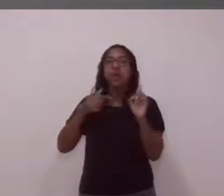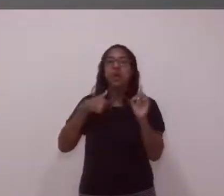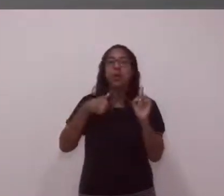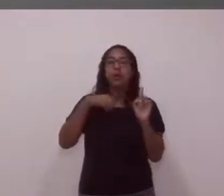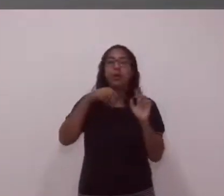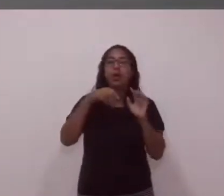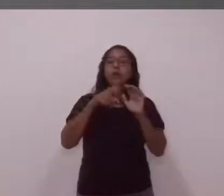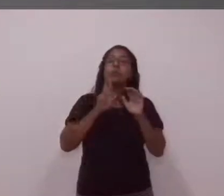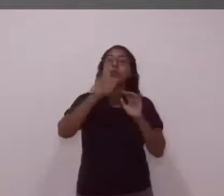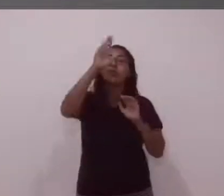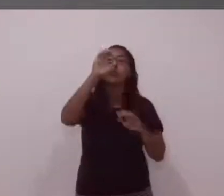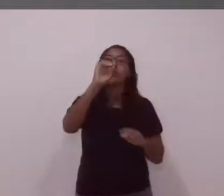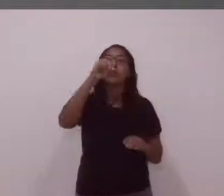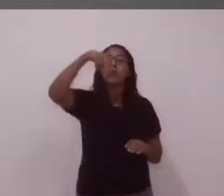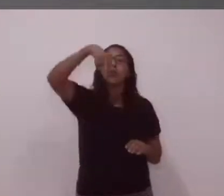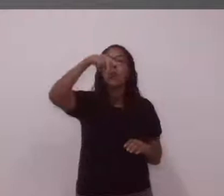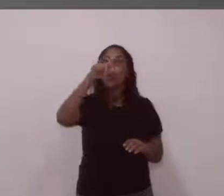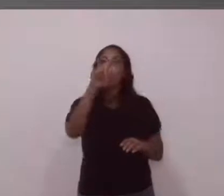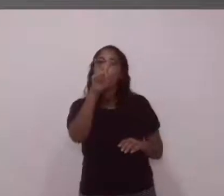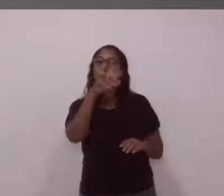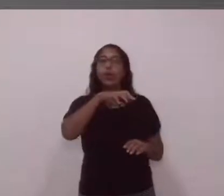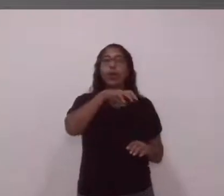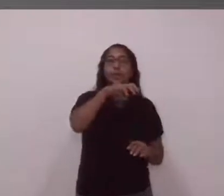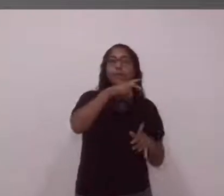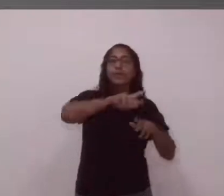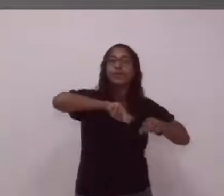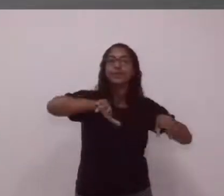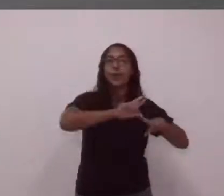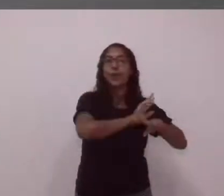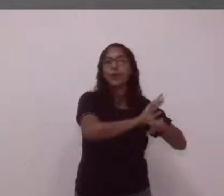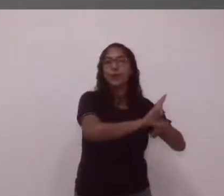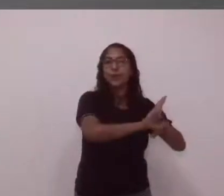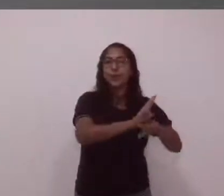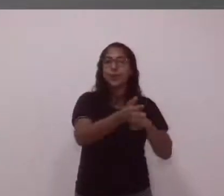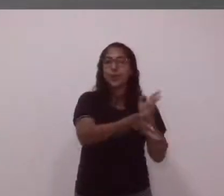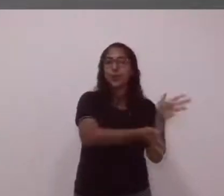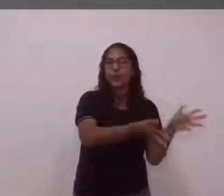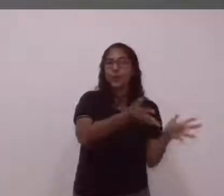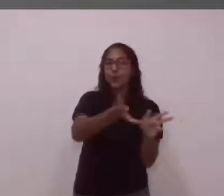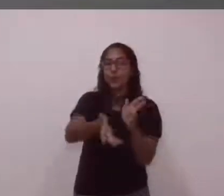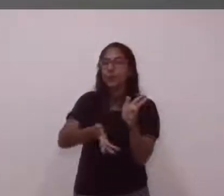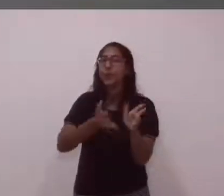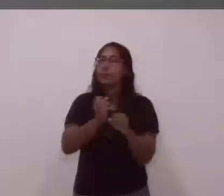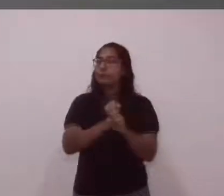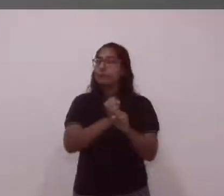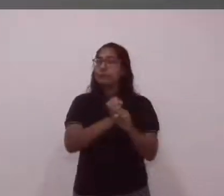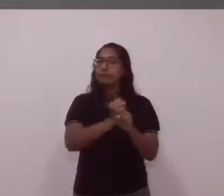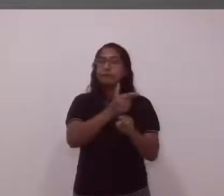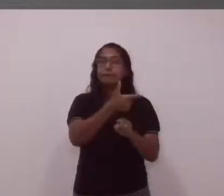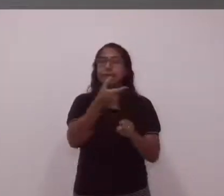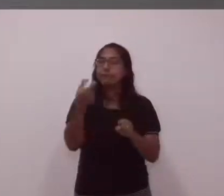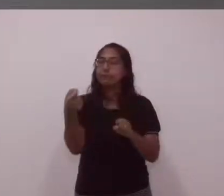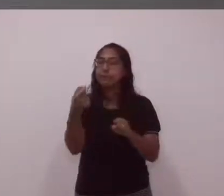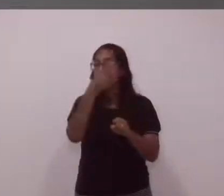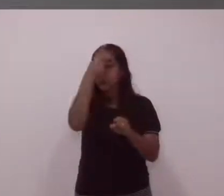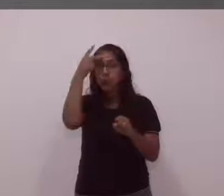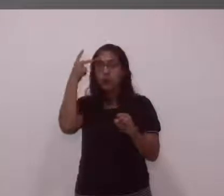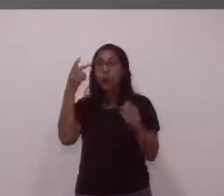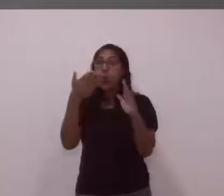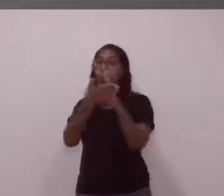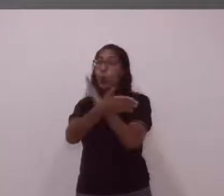na cidade um trabalho subestimado e um trabalho que sofre muito preconceito